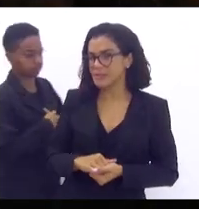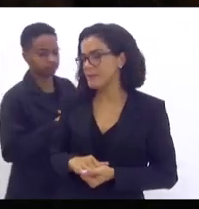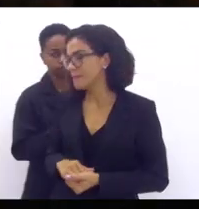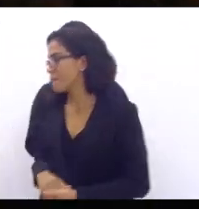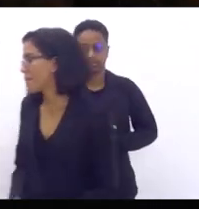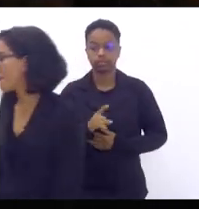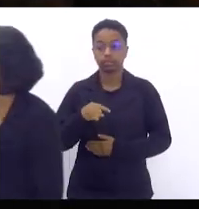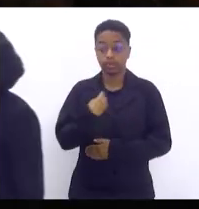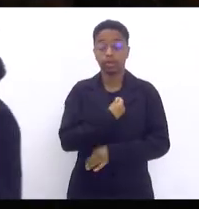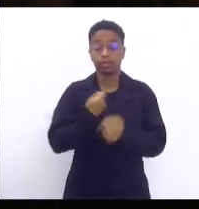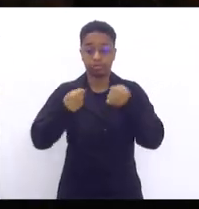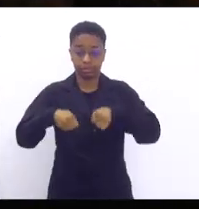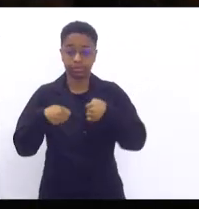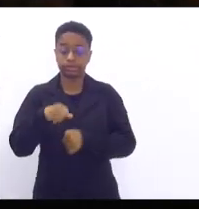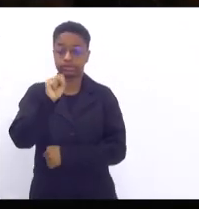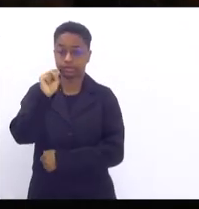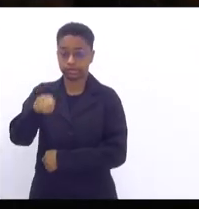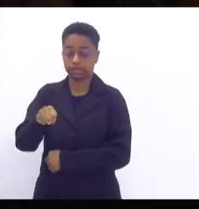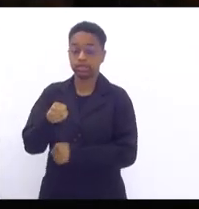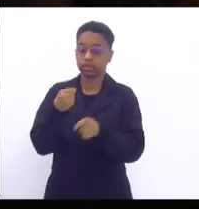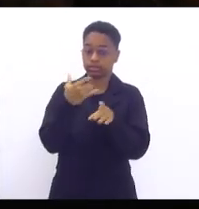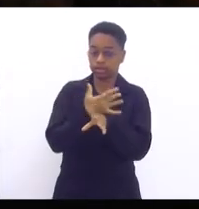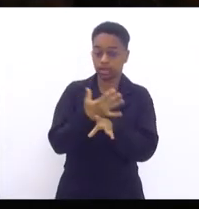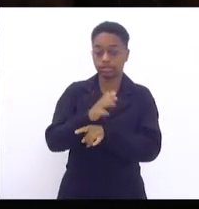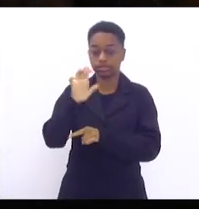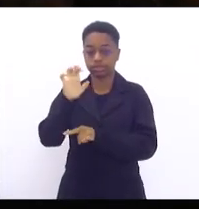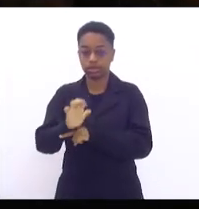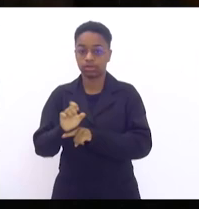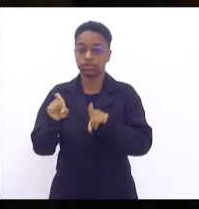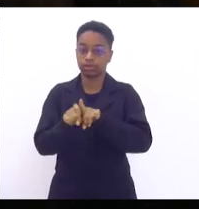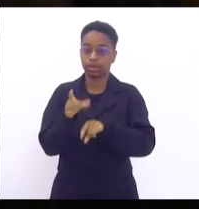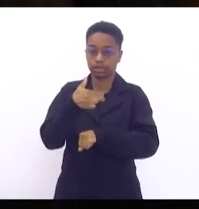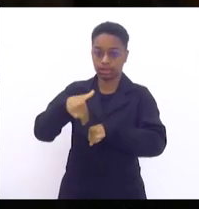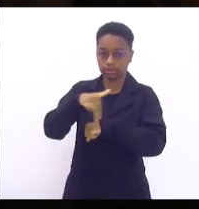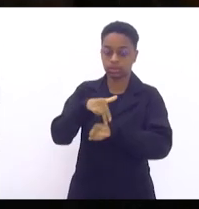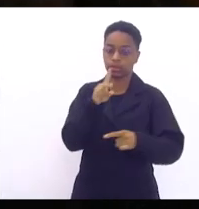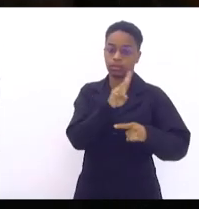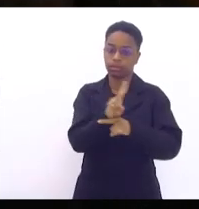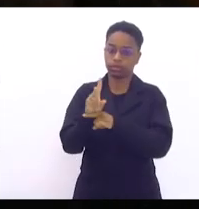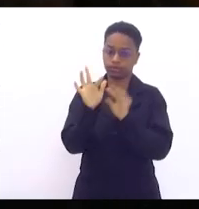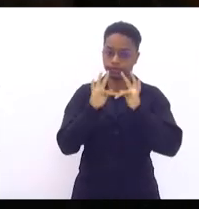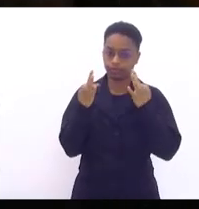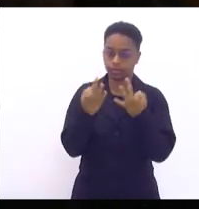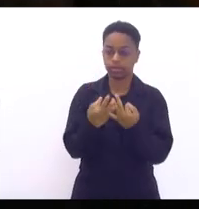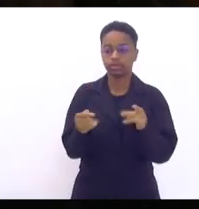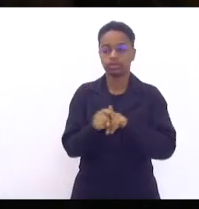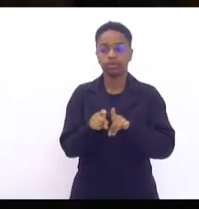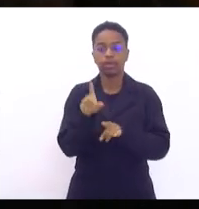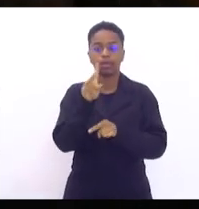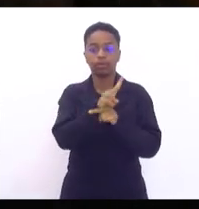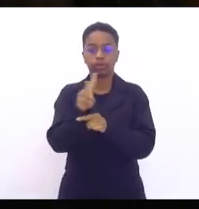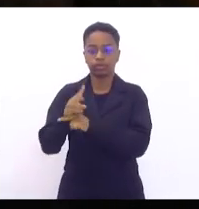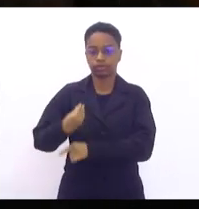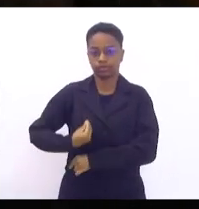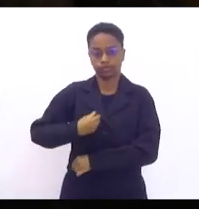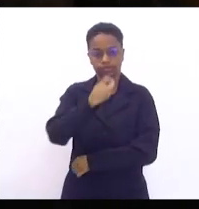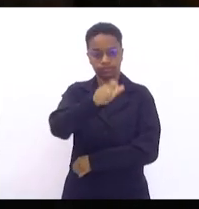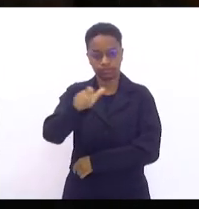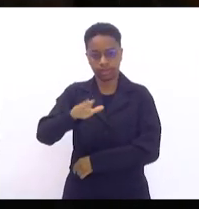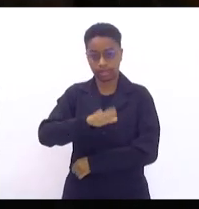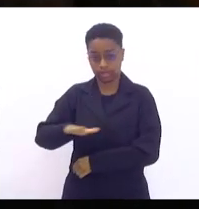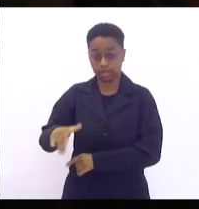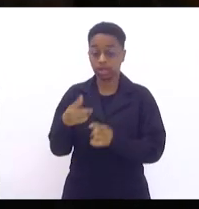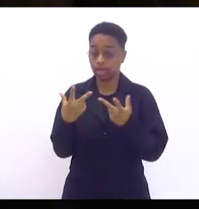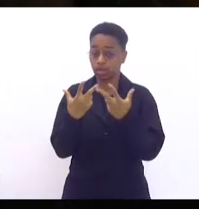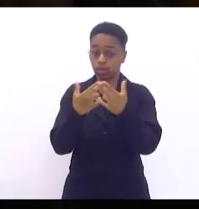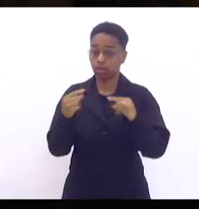sim, que município, Estado e União protejam a família e protejam a vida das nossas crianças, como